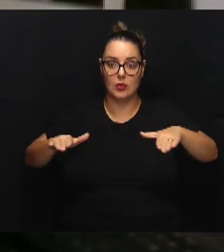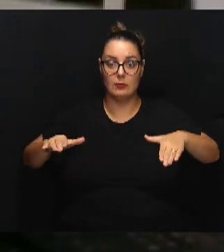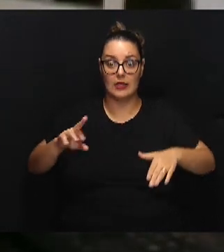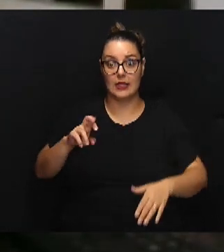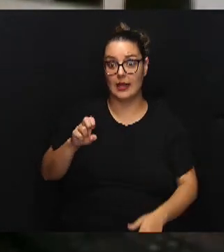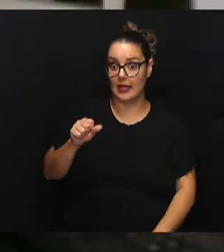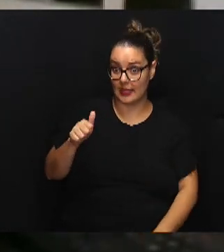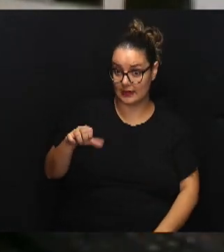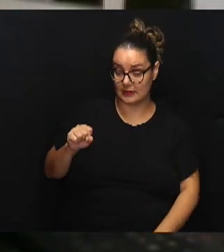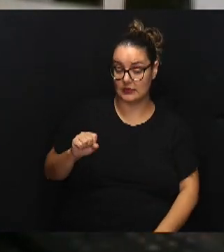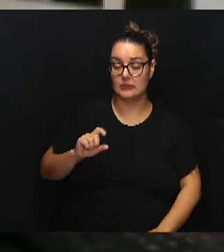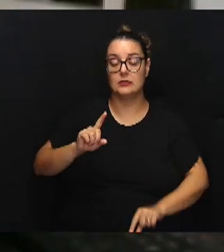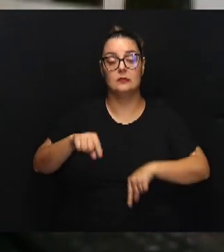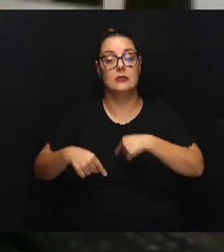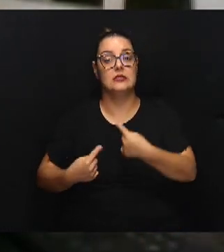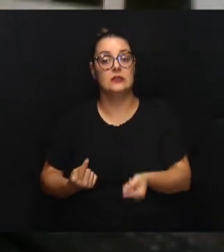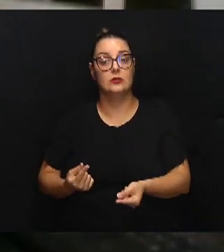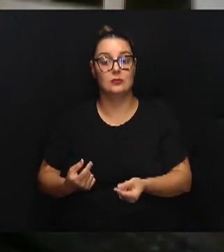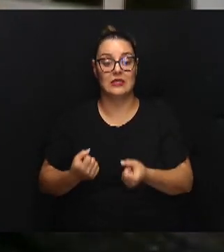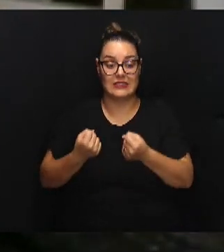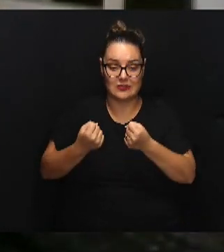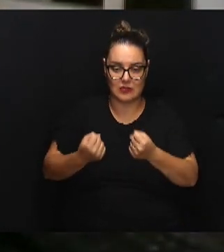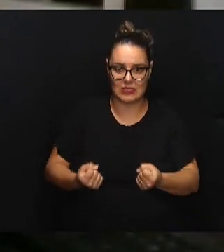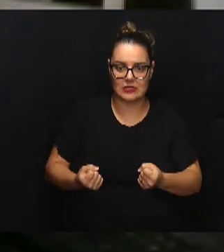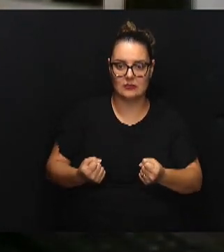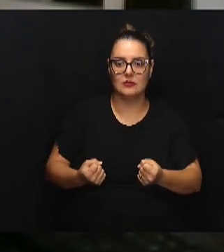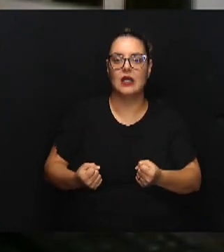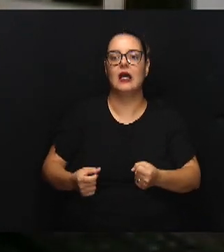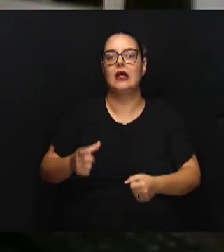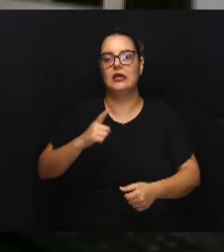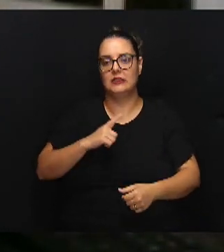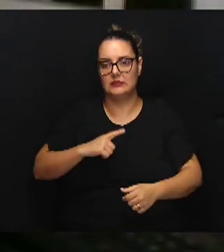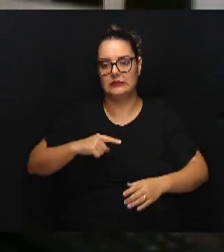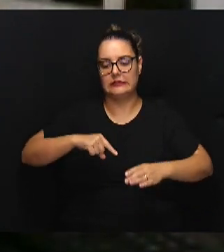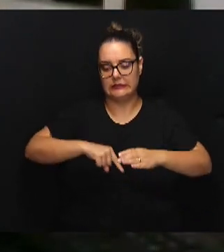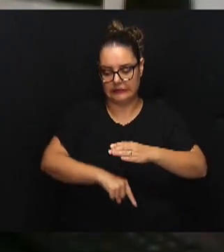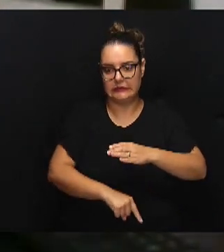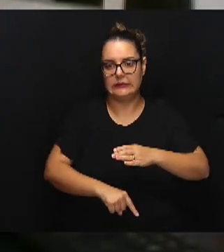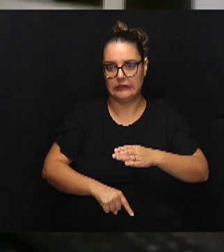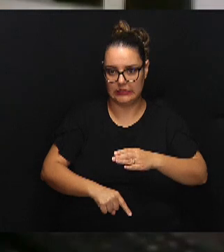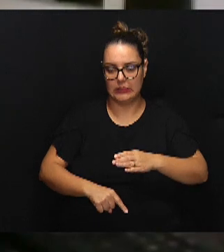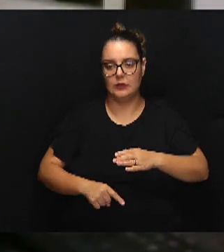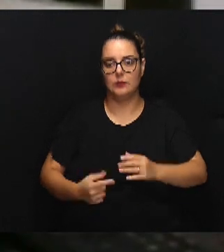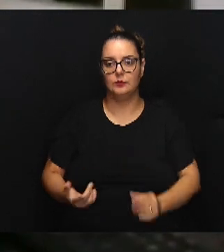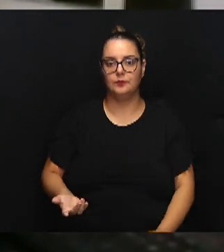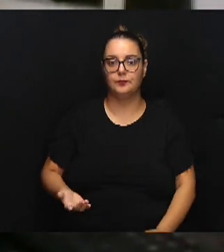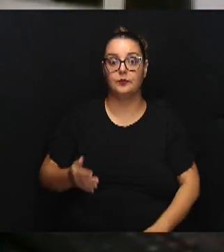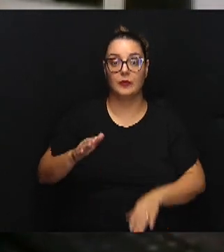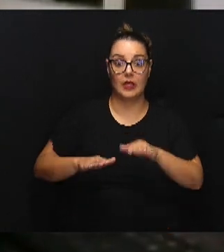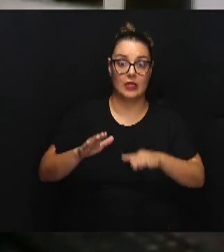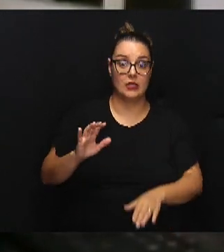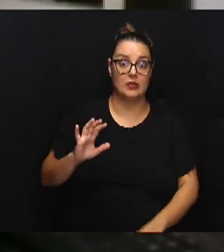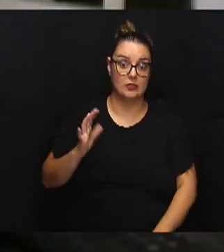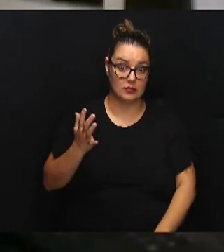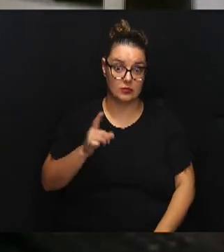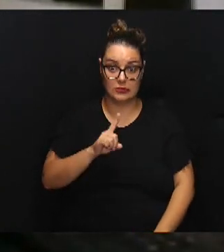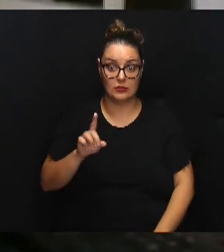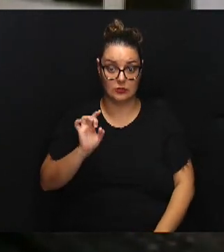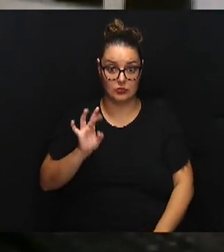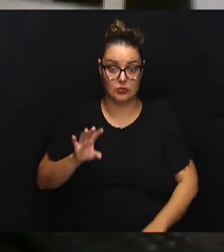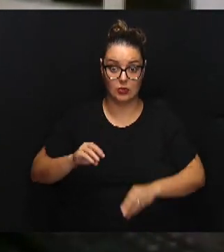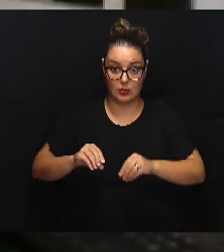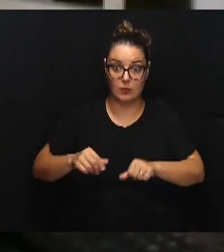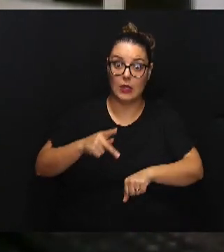outros contaminantes que são mais densos, que tendem a ir a profundidades maiores, né? Às vezes atingindo não só o solo, mas a